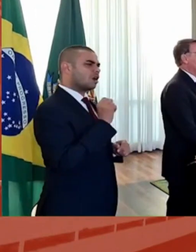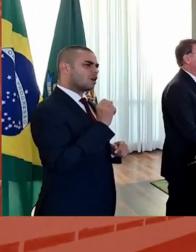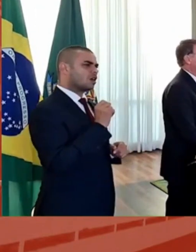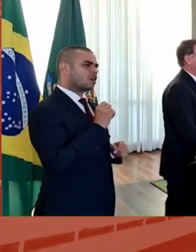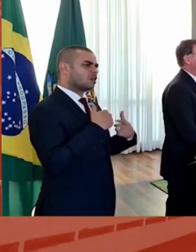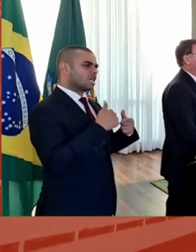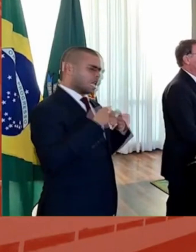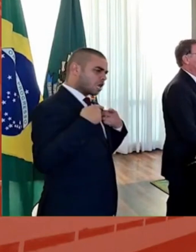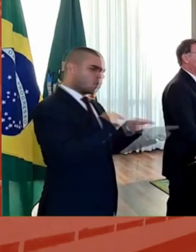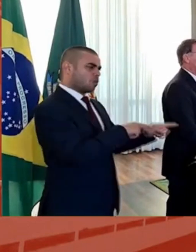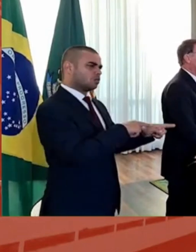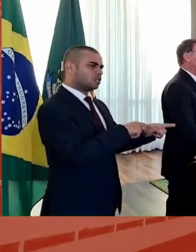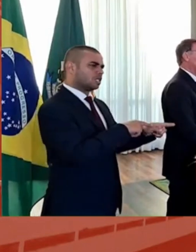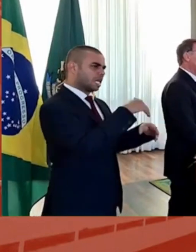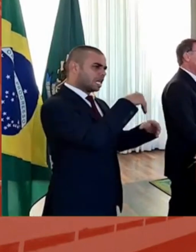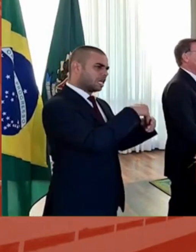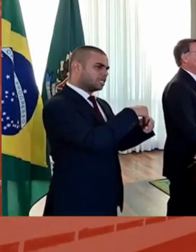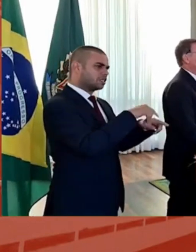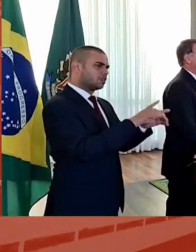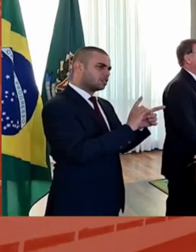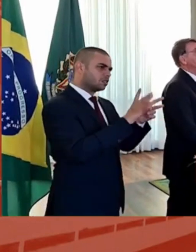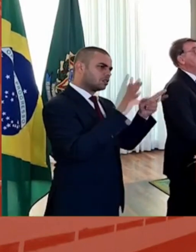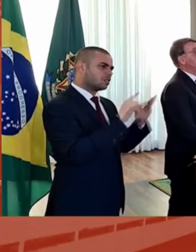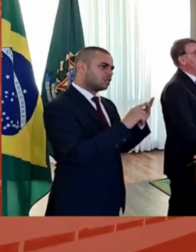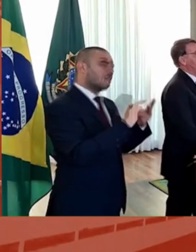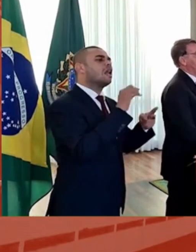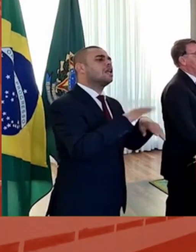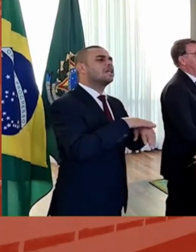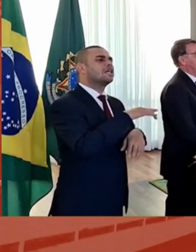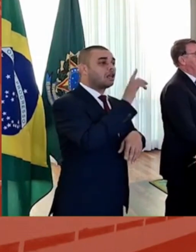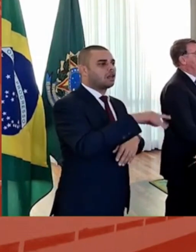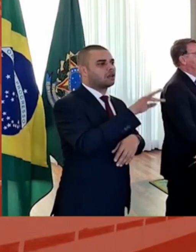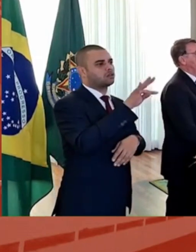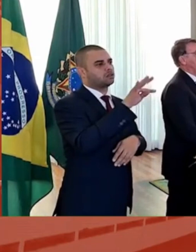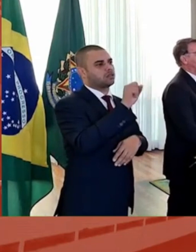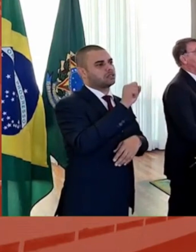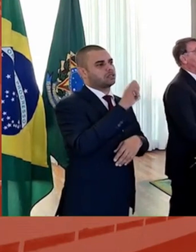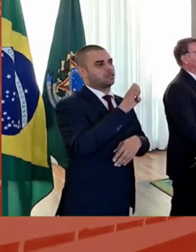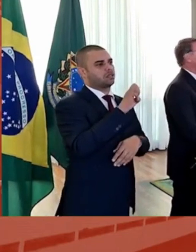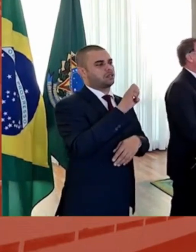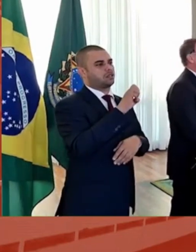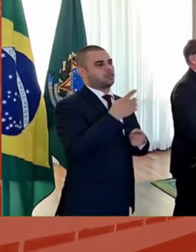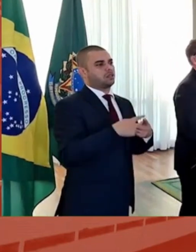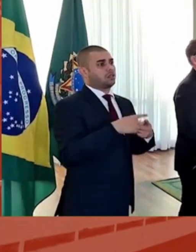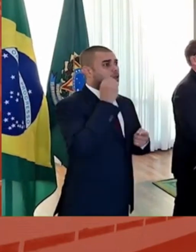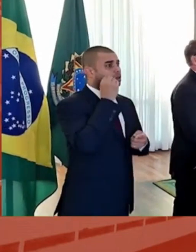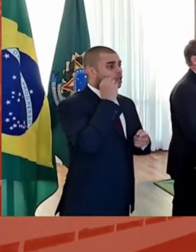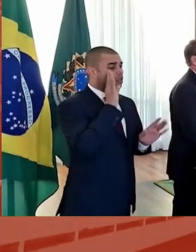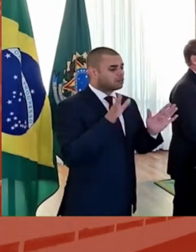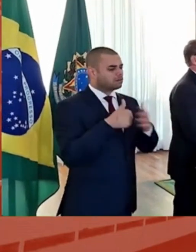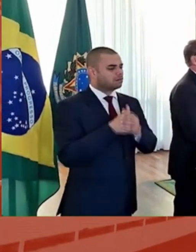se a corda esticar, o parlamento será um dos primeiros atacados,